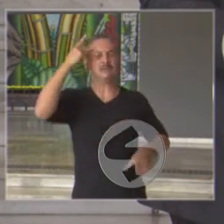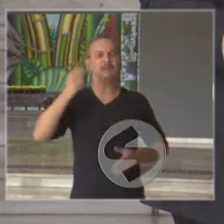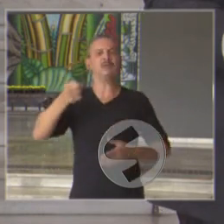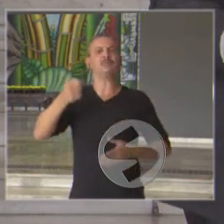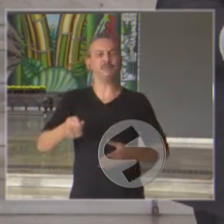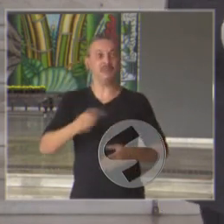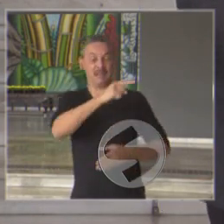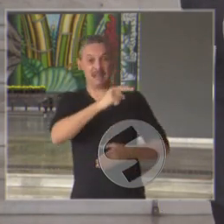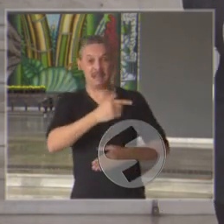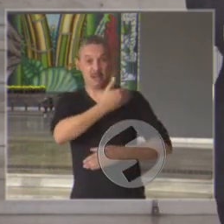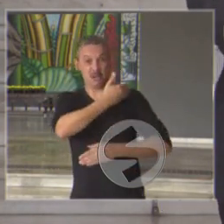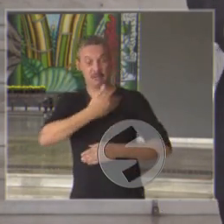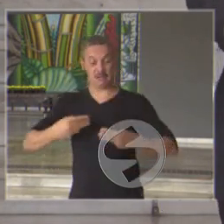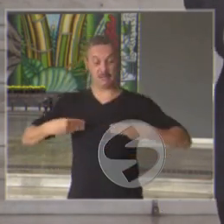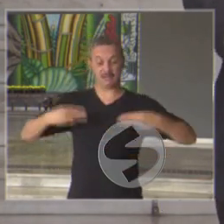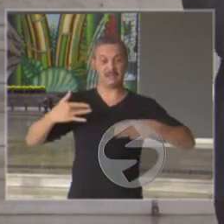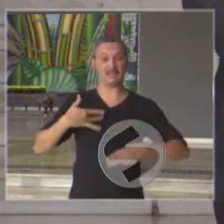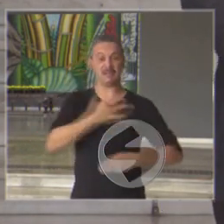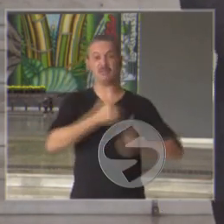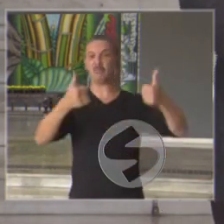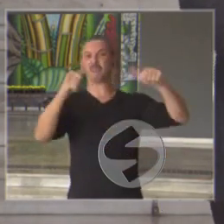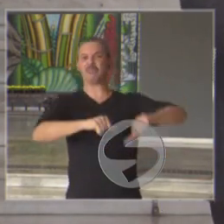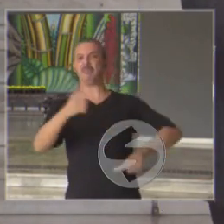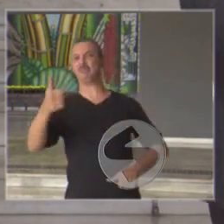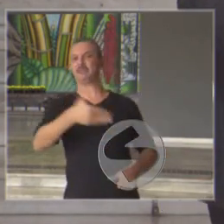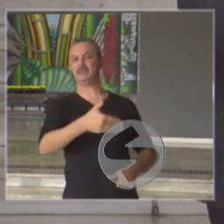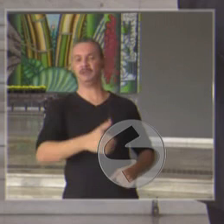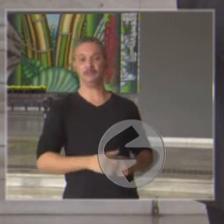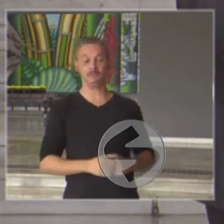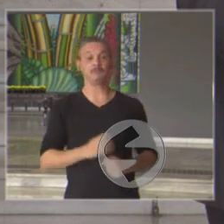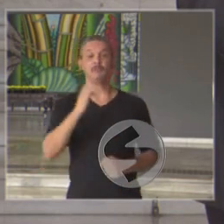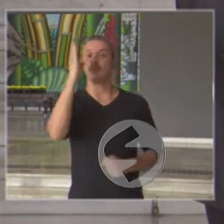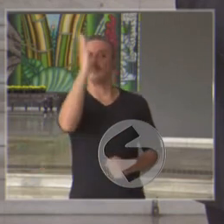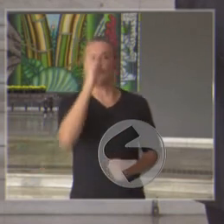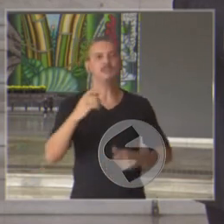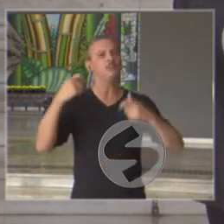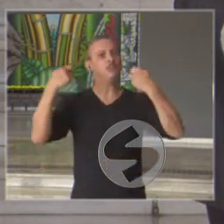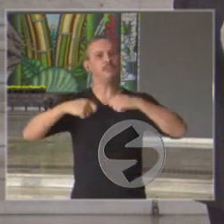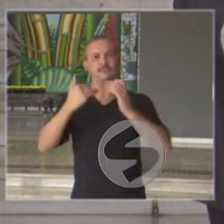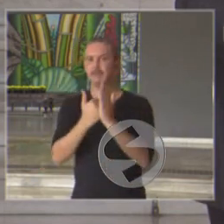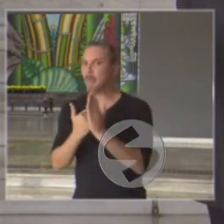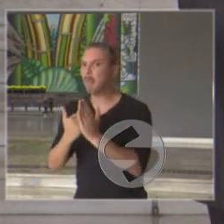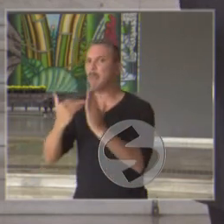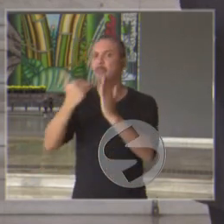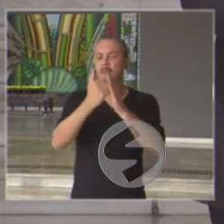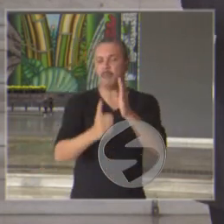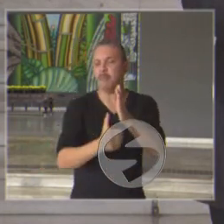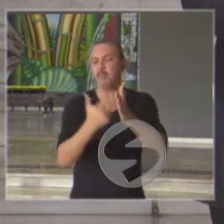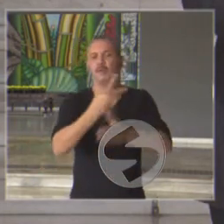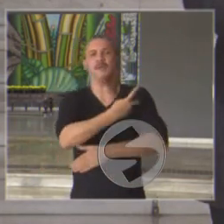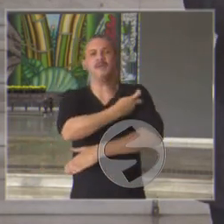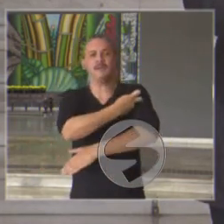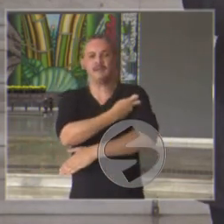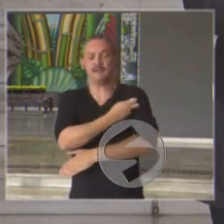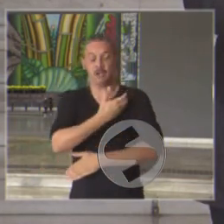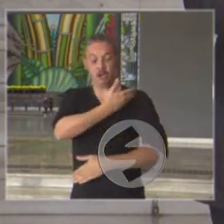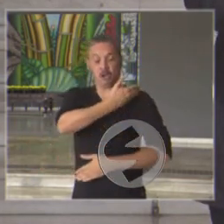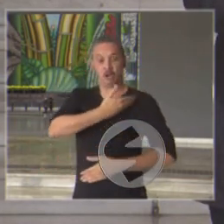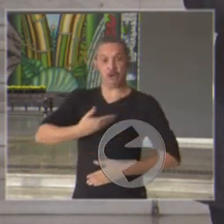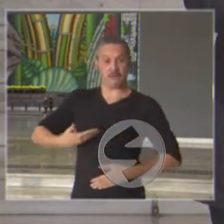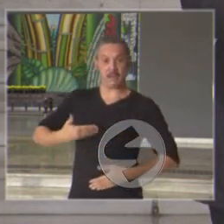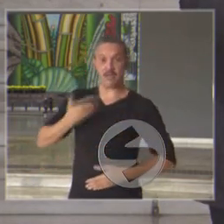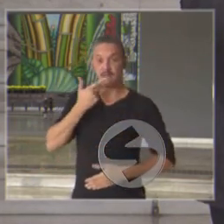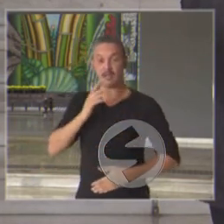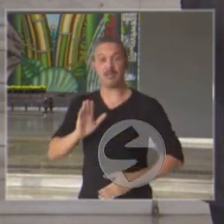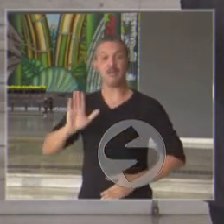incompetência do Ministério da Saúde. O Brasil precisa de mais vacinas. Eu só ouço promessas, como governador de